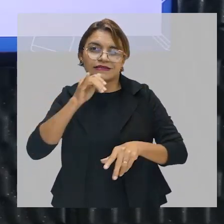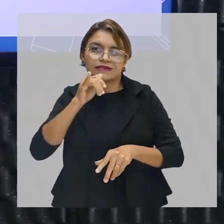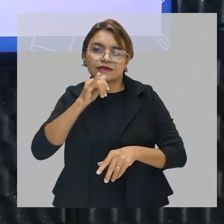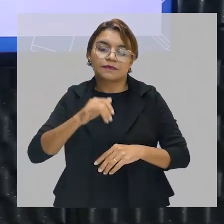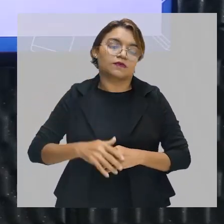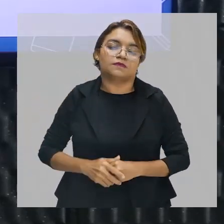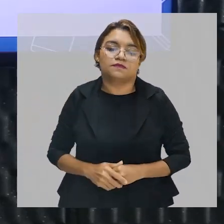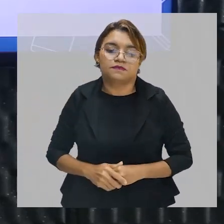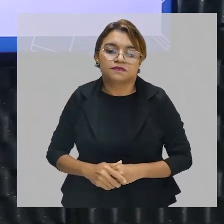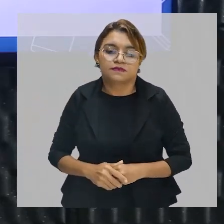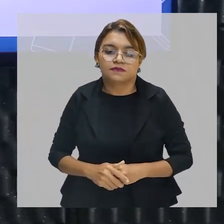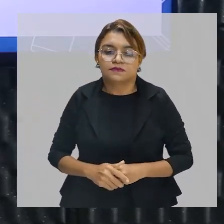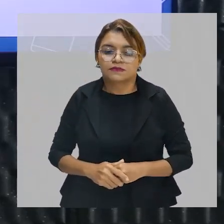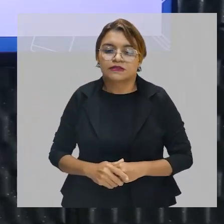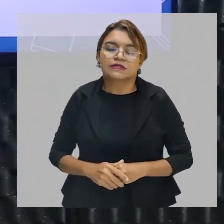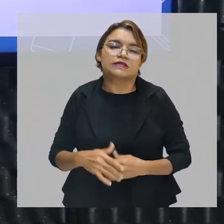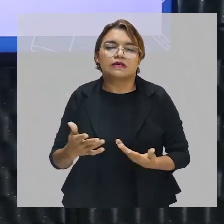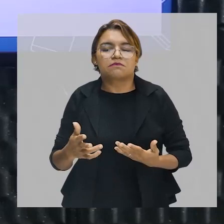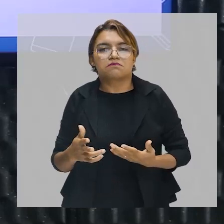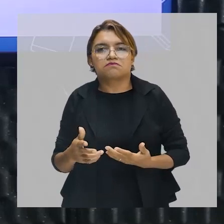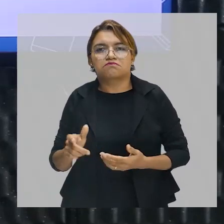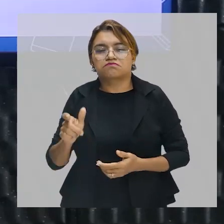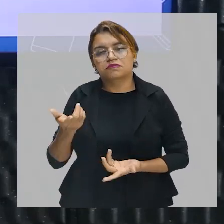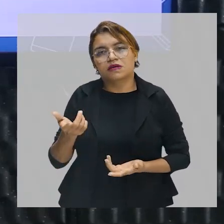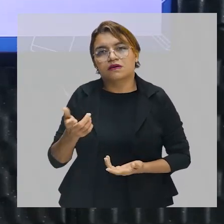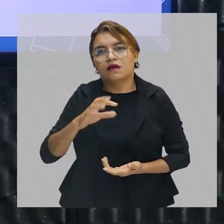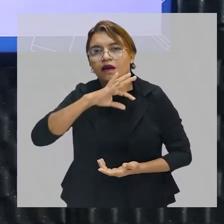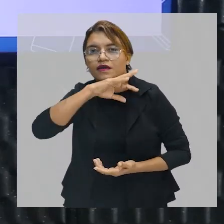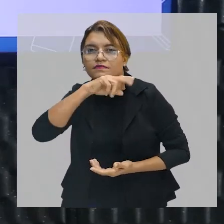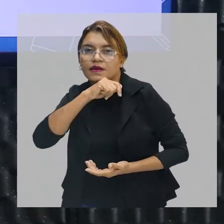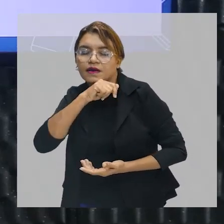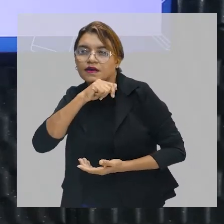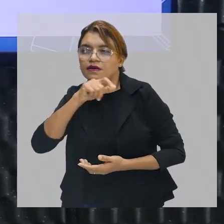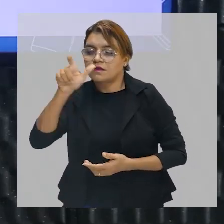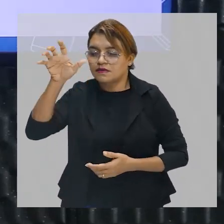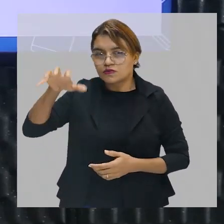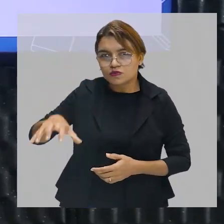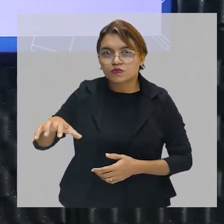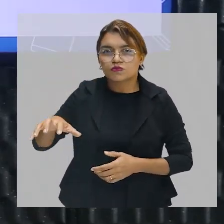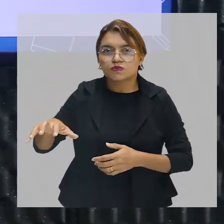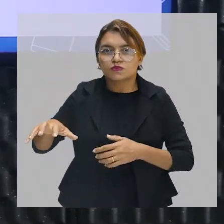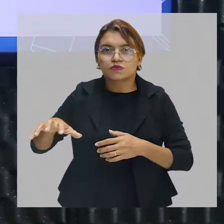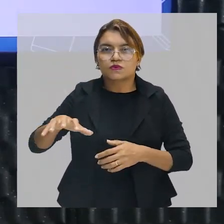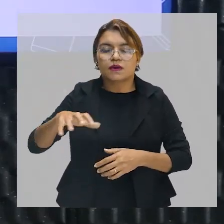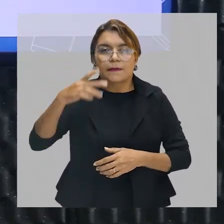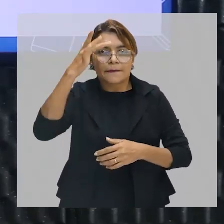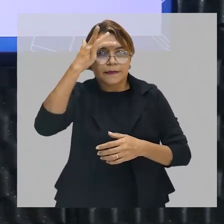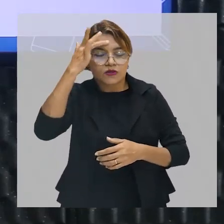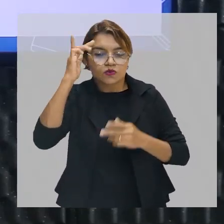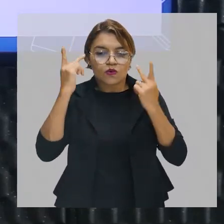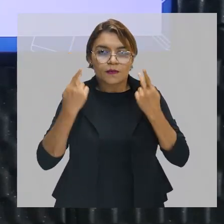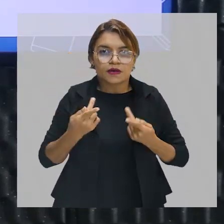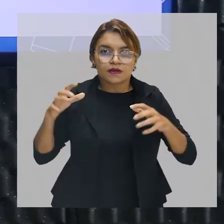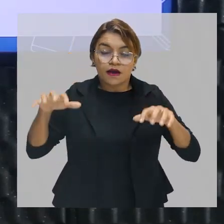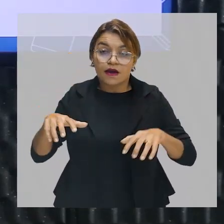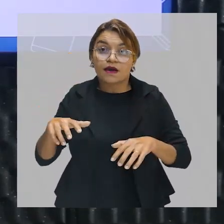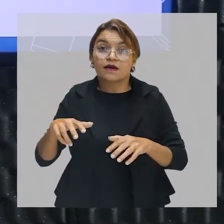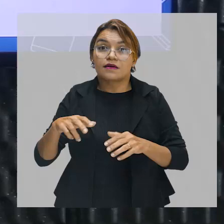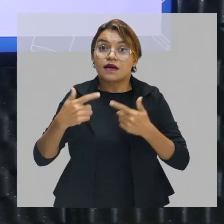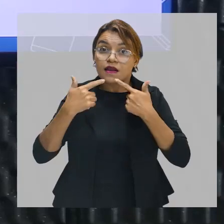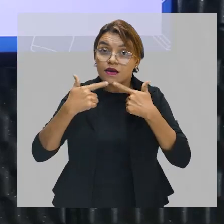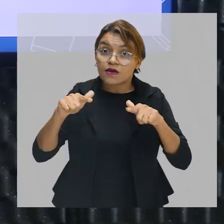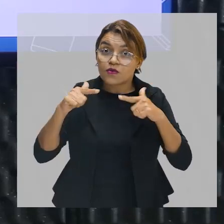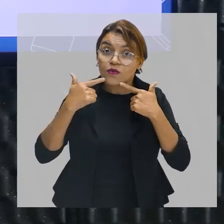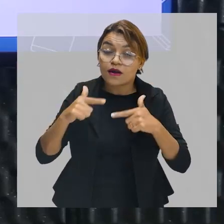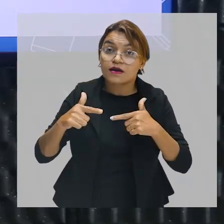seria justamente o quê? O que nos distingue dos outros animais? Seria o quê? A linguagem verbal. Nós conseguimos